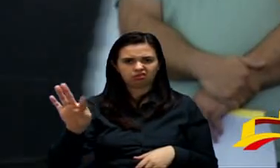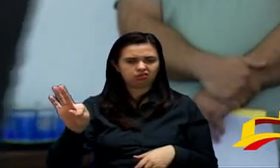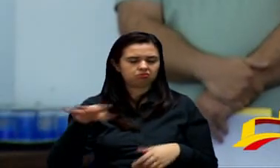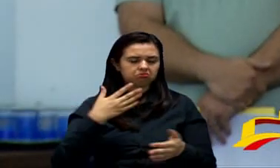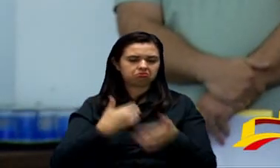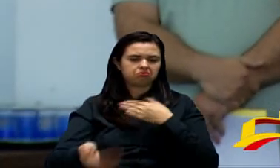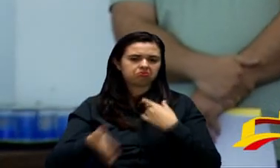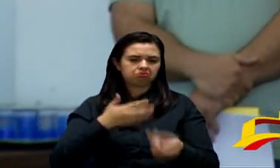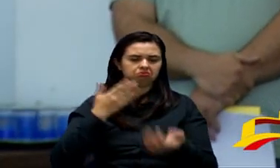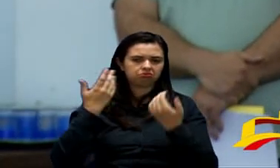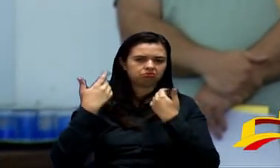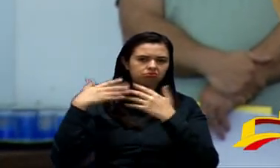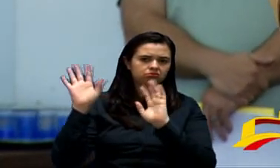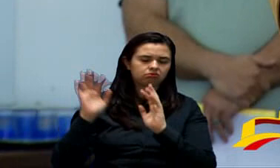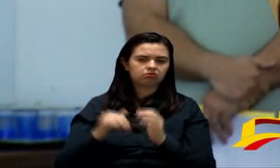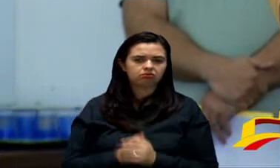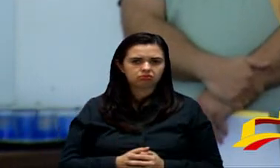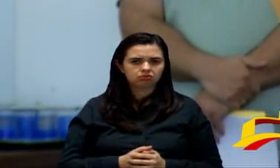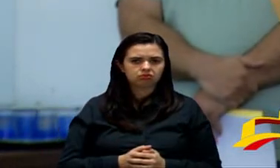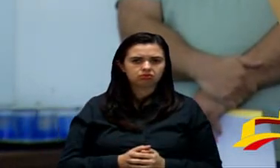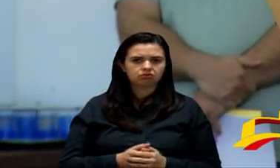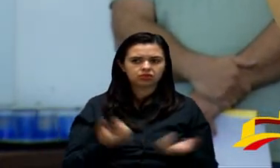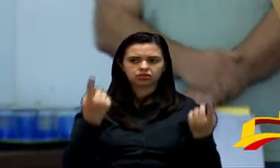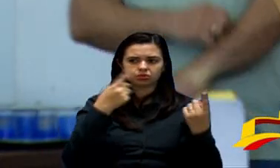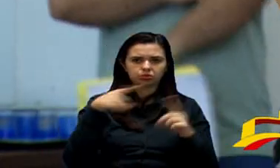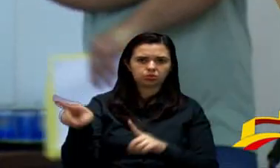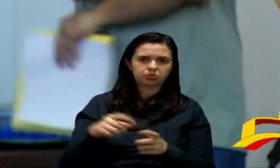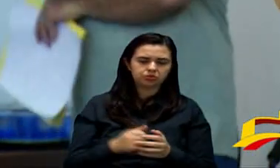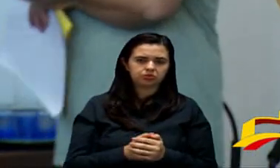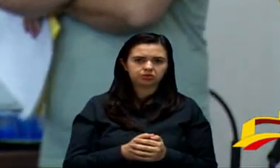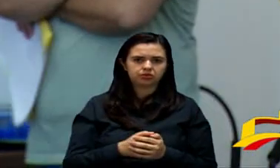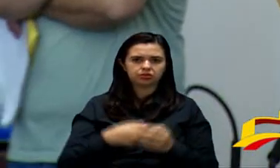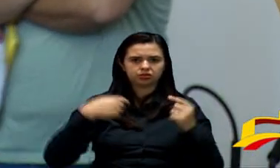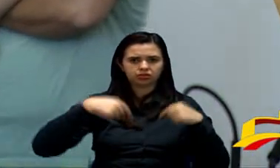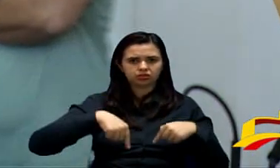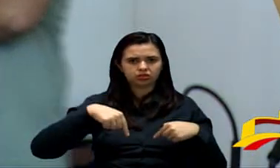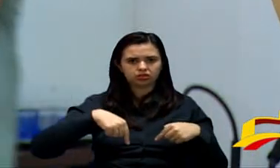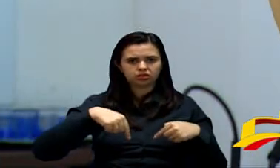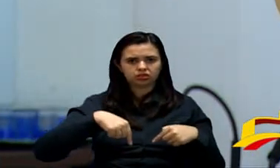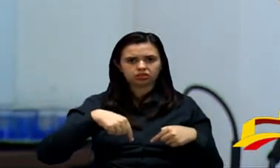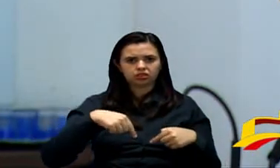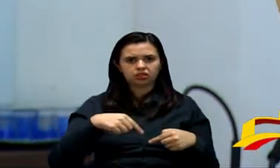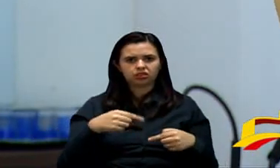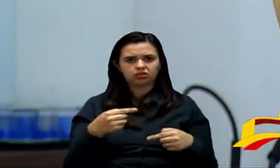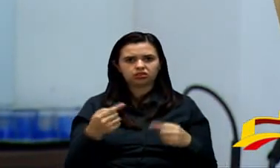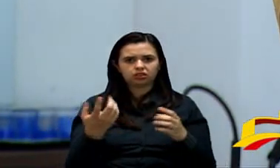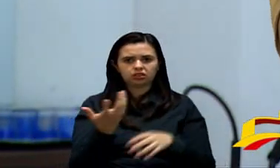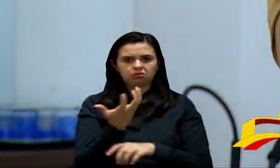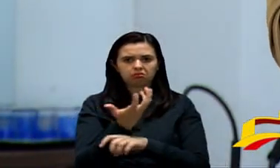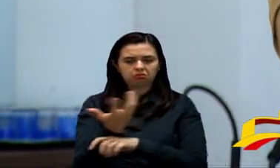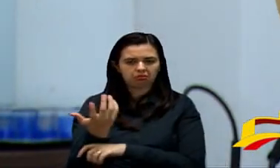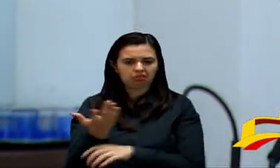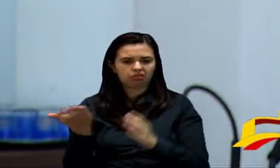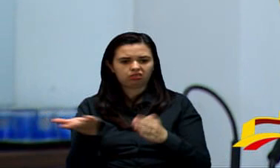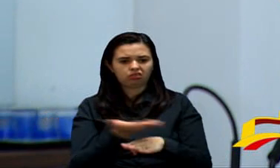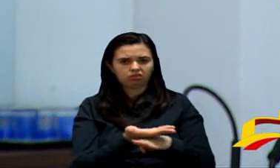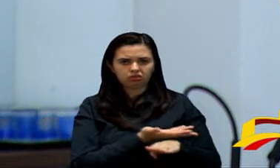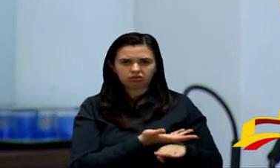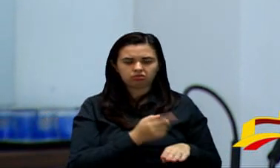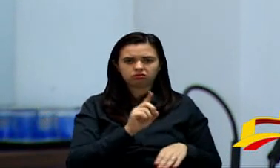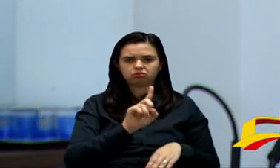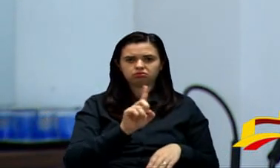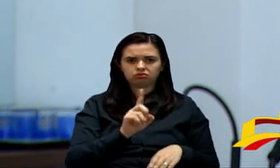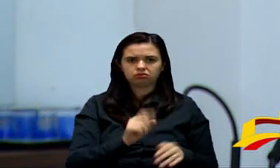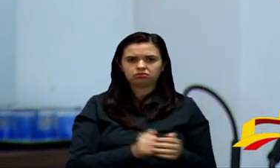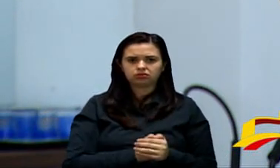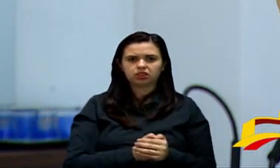seguir enquanto eu estiver na política. Eu não fui eleito para pedir tapa-buraco, não fui eleito para pedir corte de mato. Eu fui eleito para lutar contra a agenda